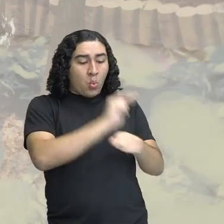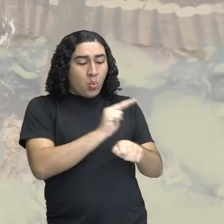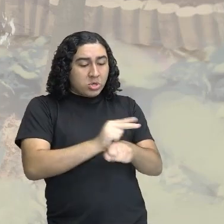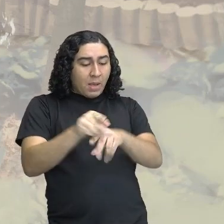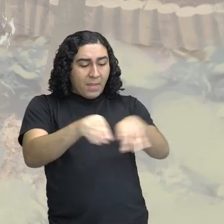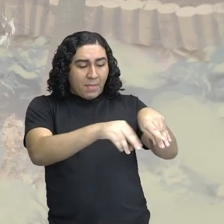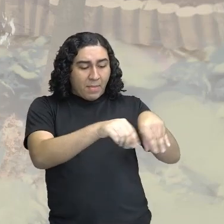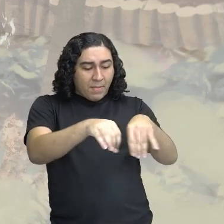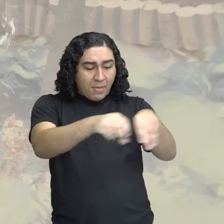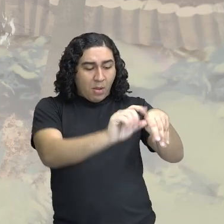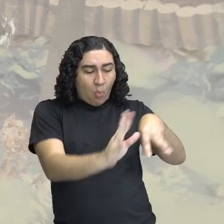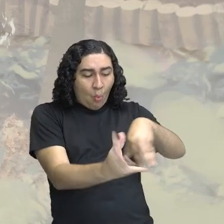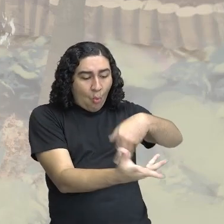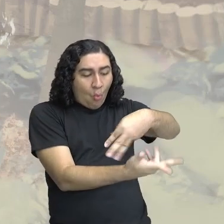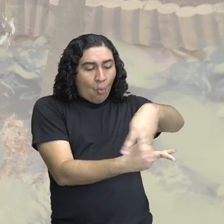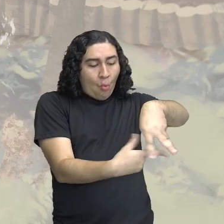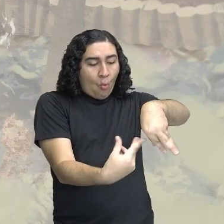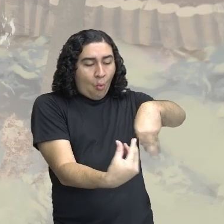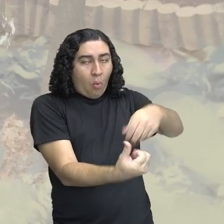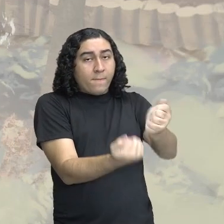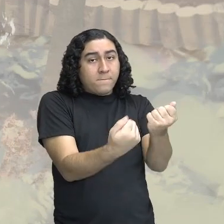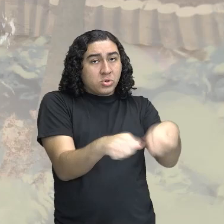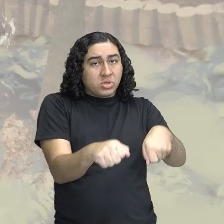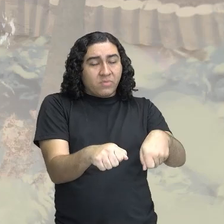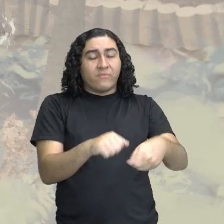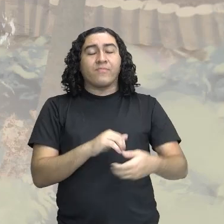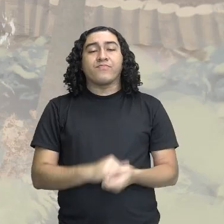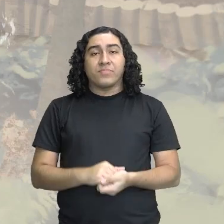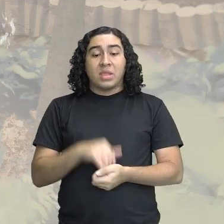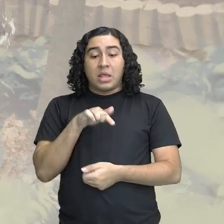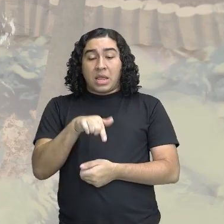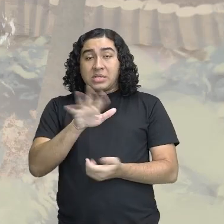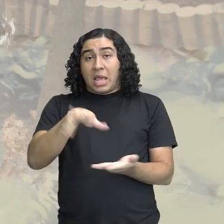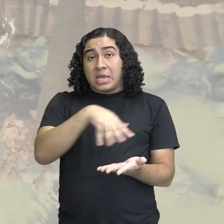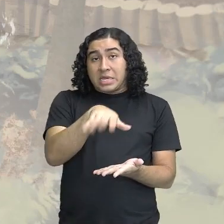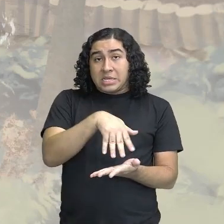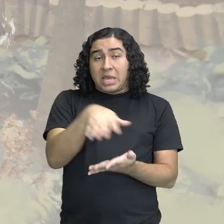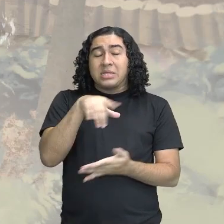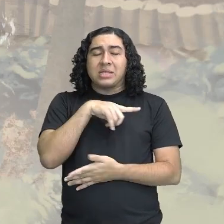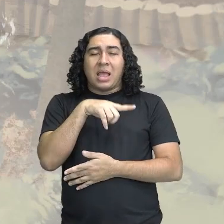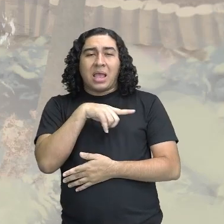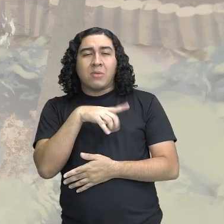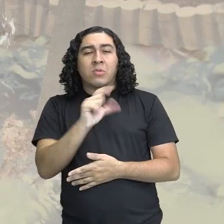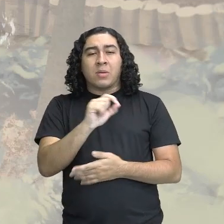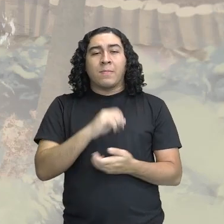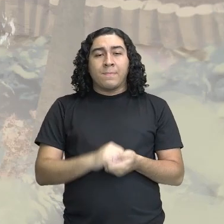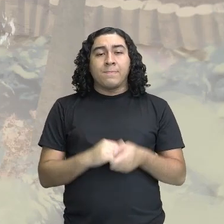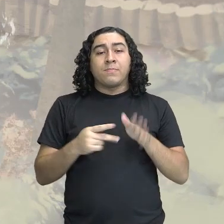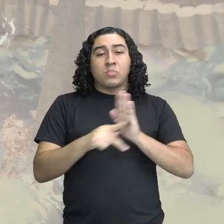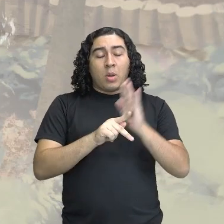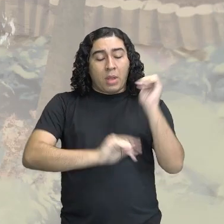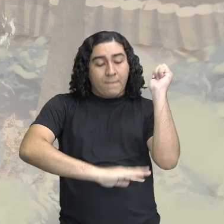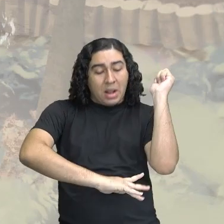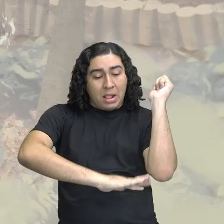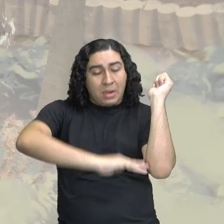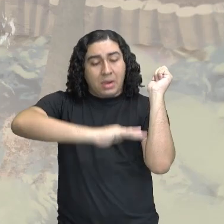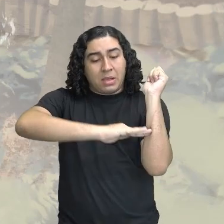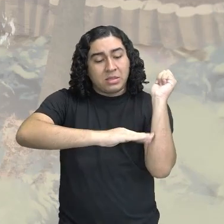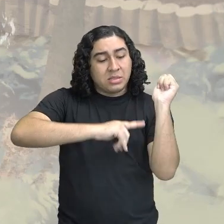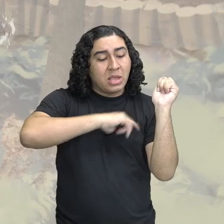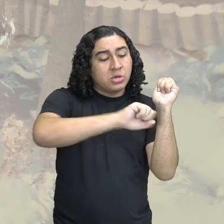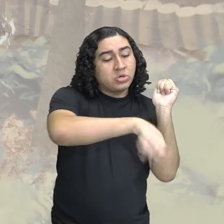material, ele é aproveitado. E nessas ilhas artificiais que ficam sob o lago, que ficam em